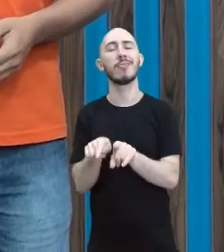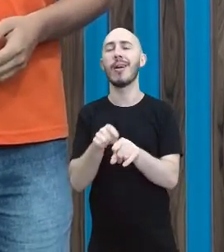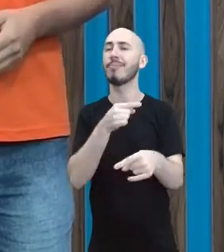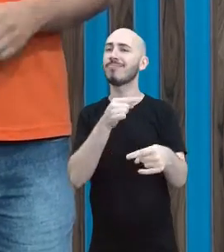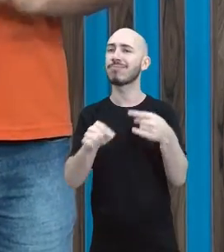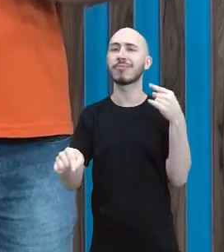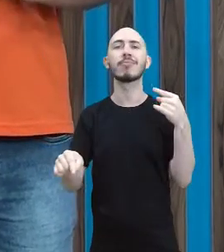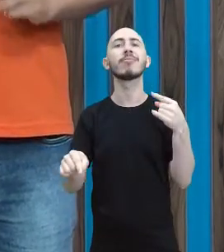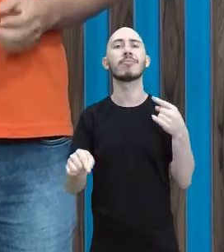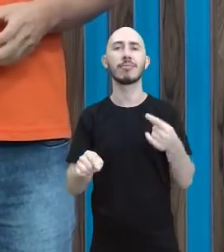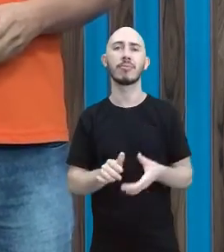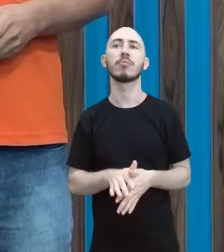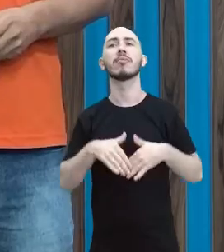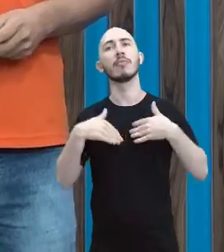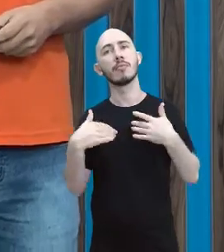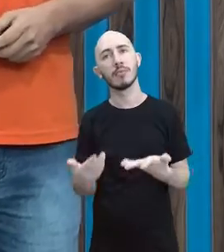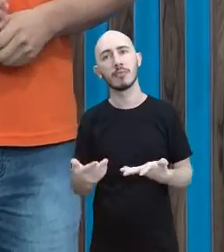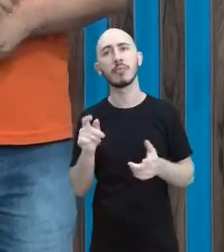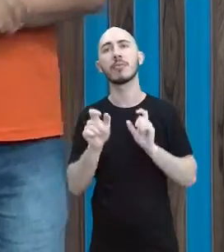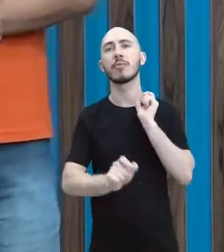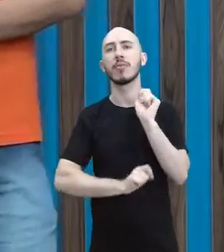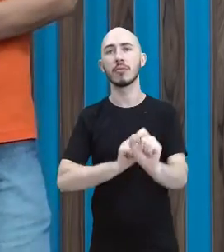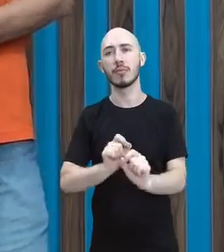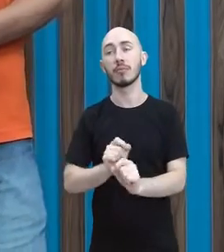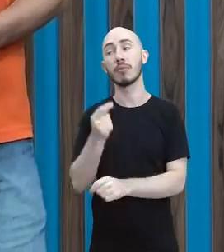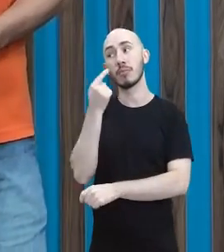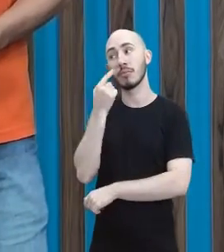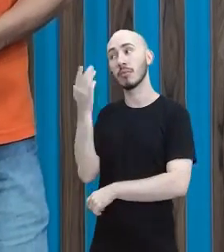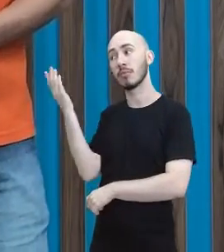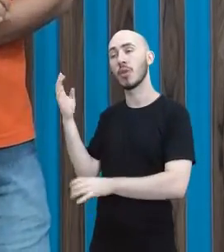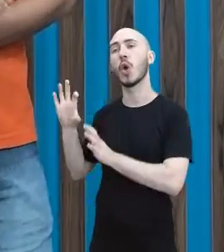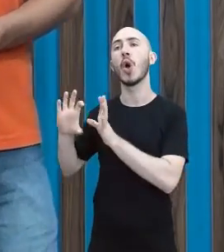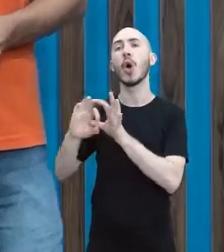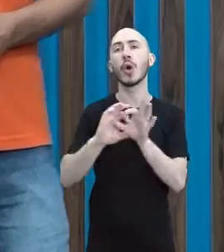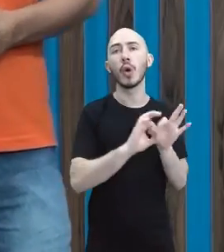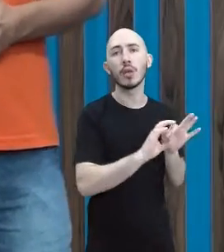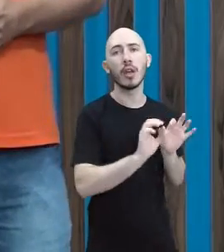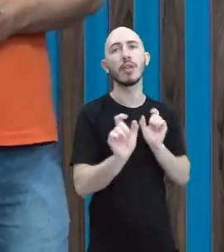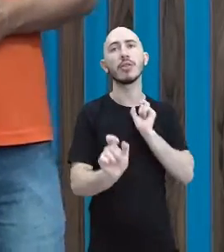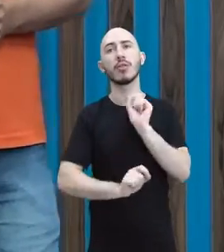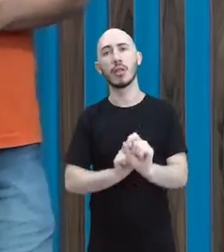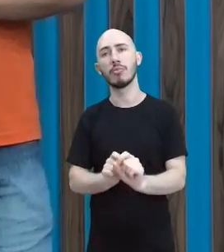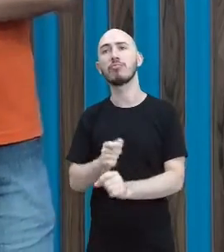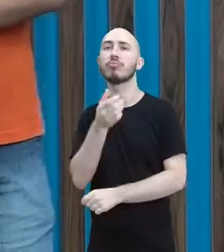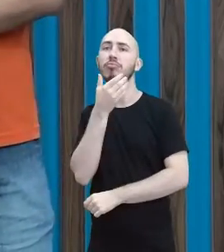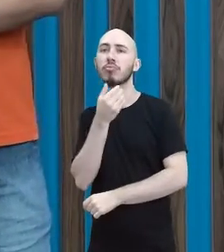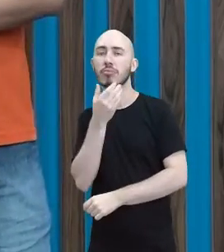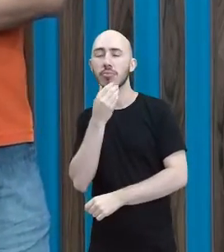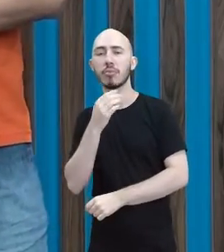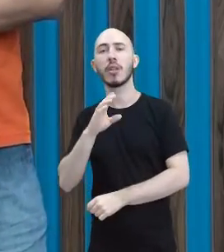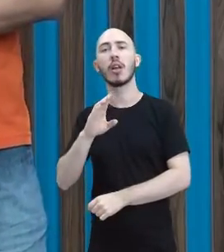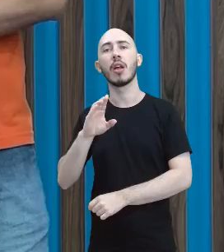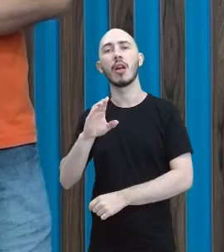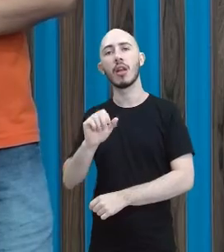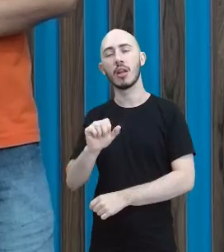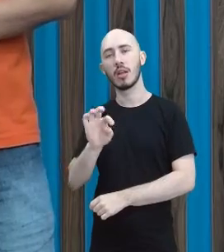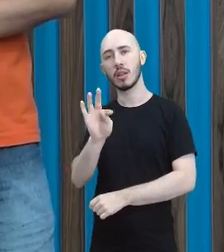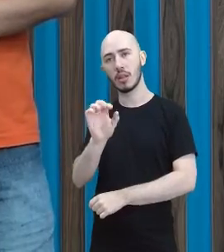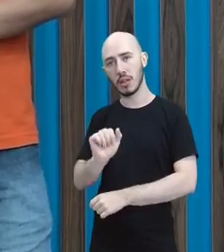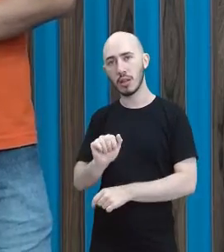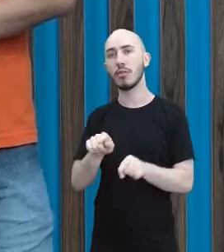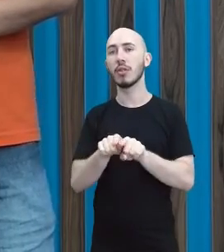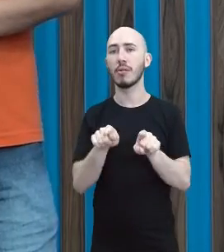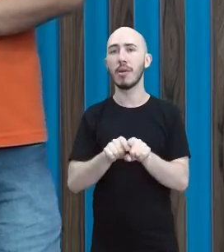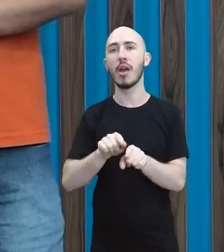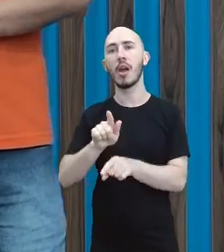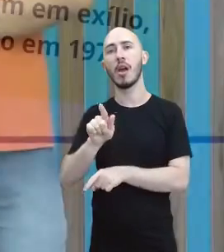sociedade. Bom, e aí foi justamente nesse contexto, gente, que o Caetano Veloso e o Gilberto Gil acabaram